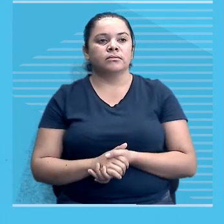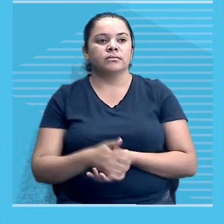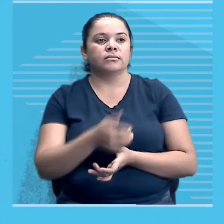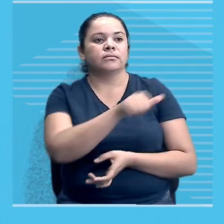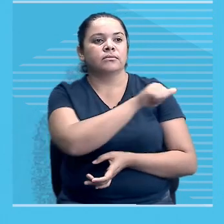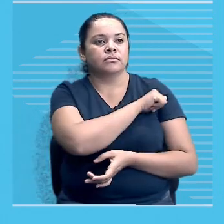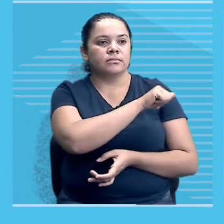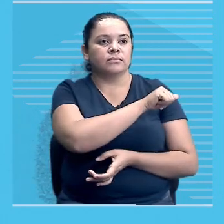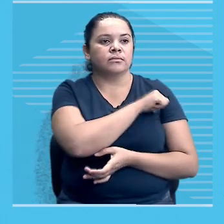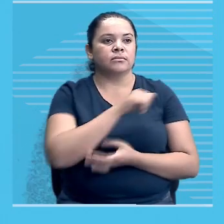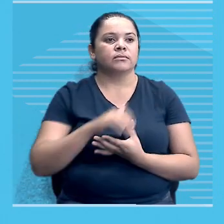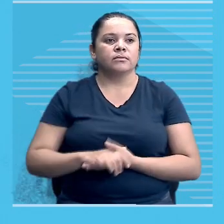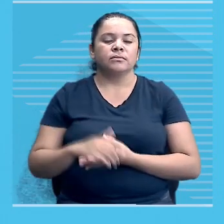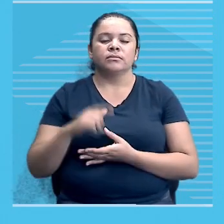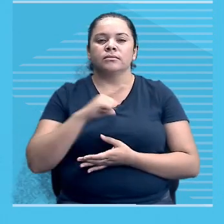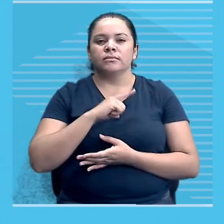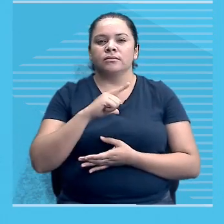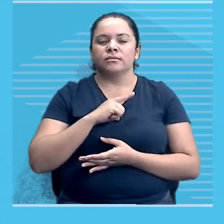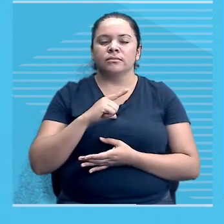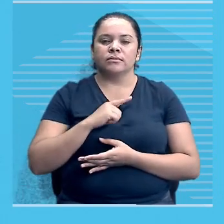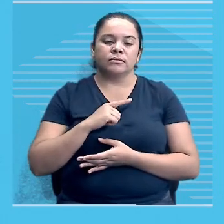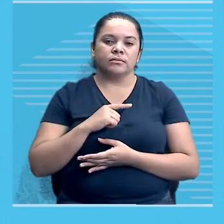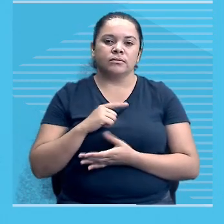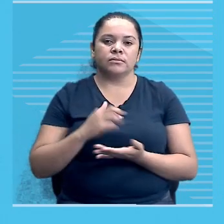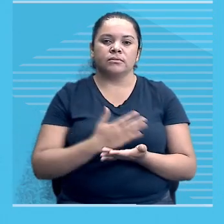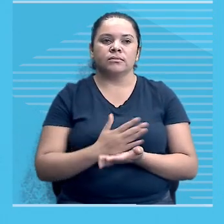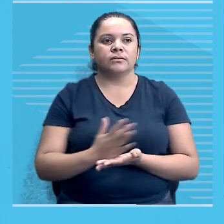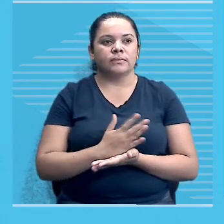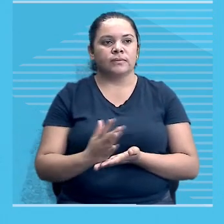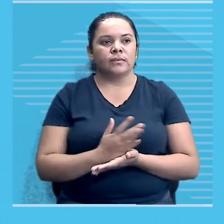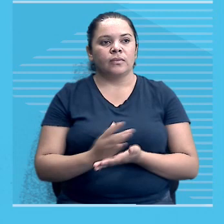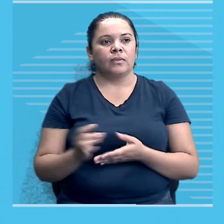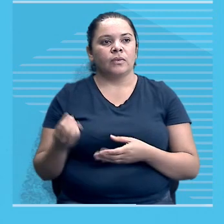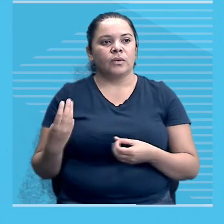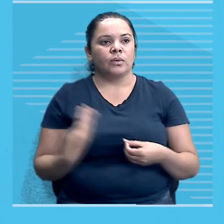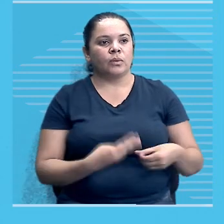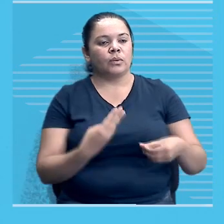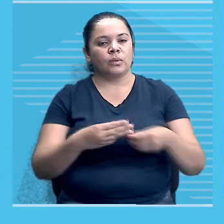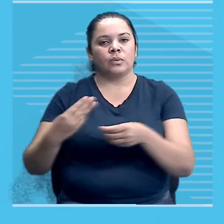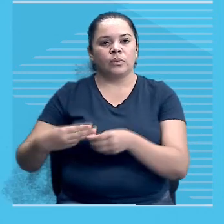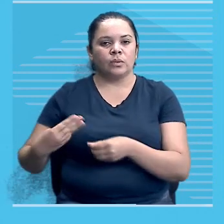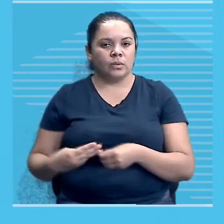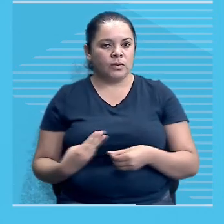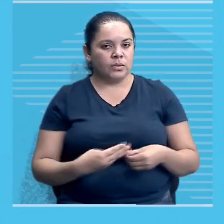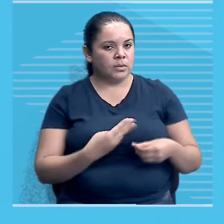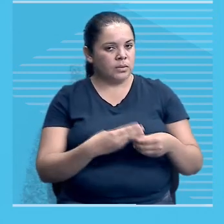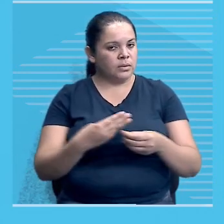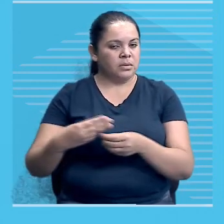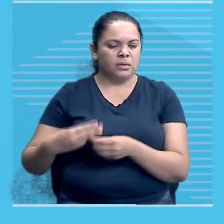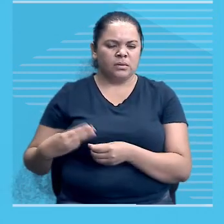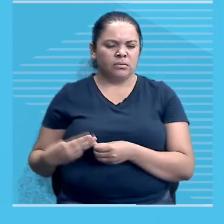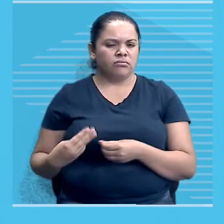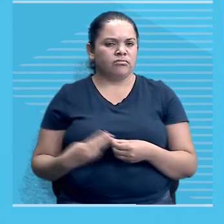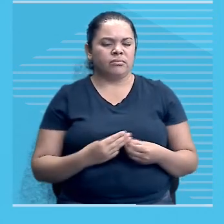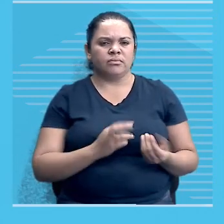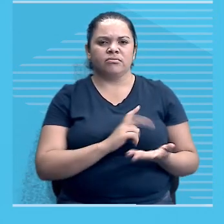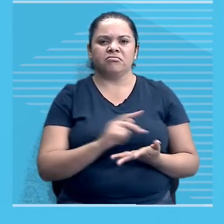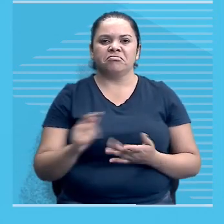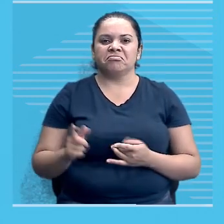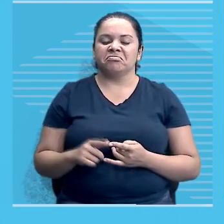né ao estamos com Baixa Grande do Ribeiro duas salinhas de Baixa Grande do Ribeiro Ribeiro Gonçalves